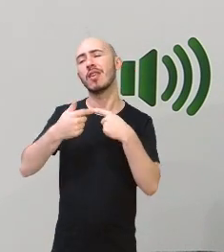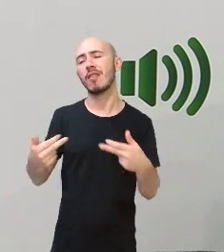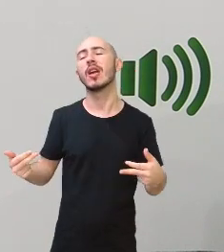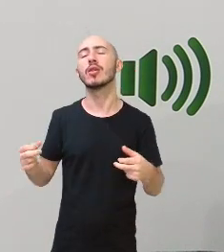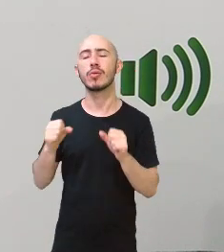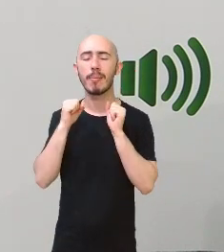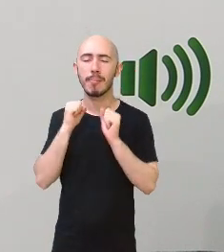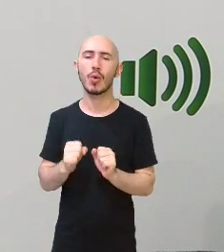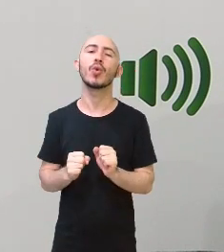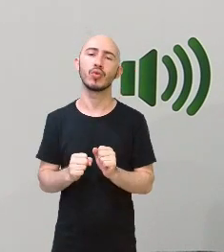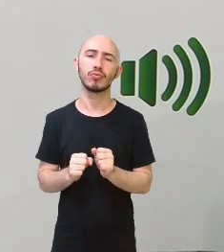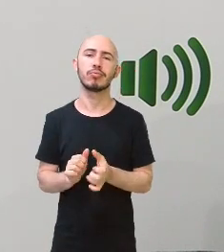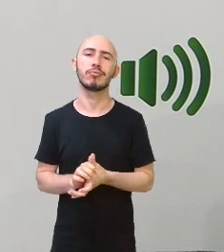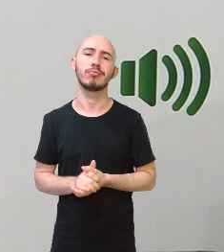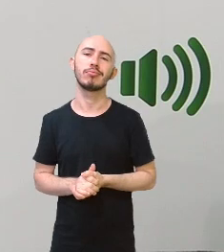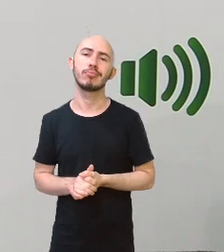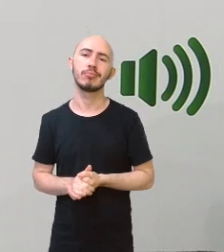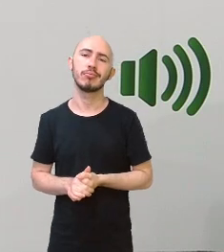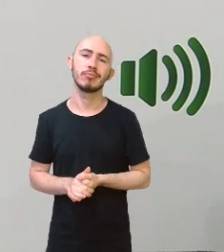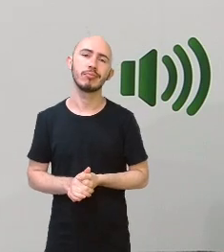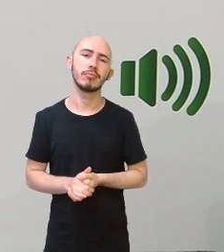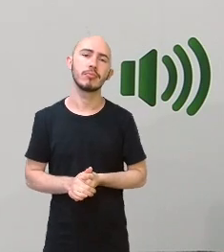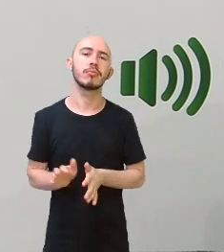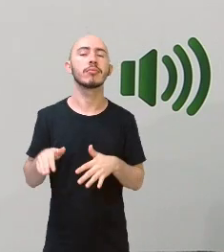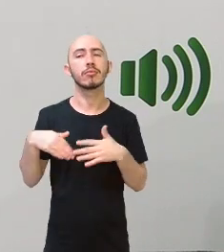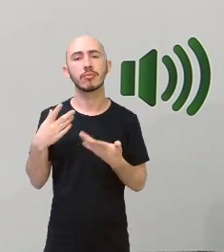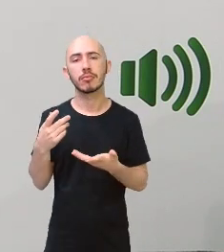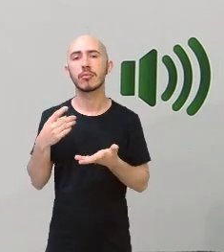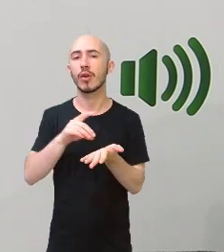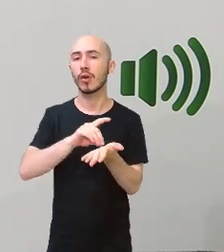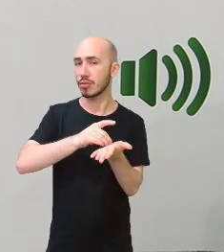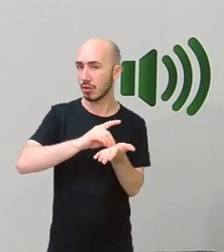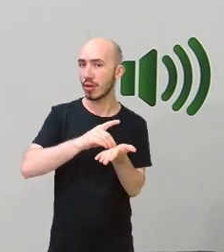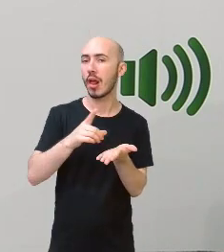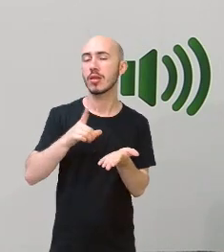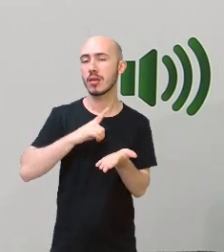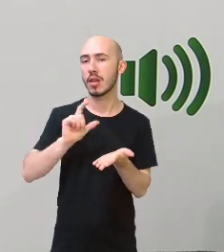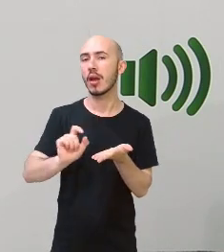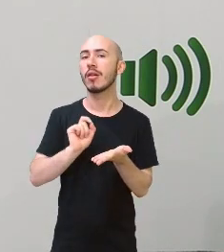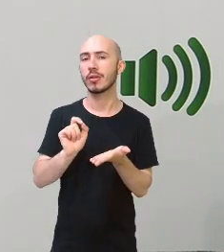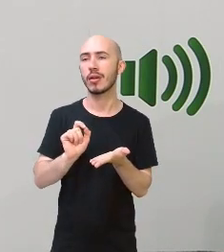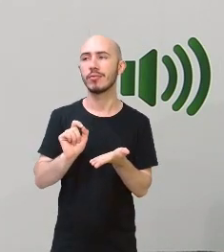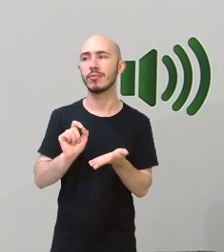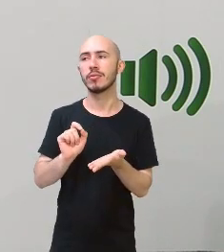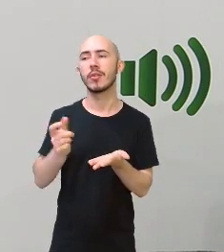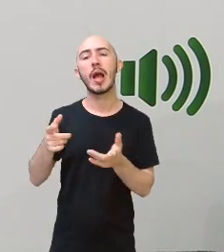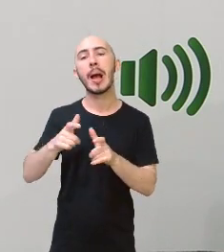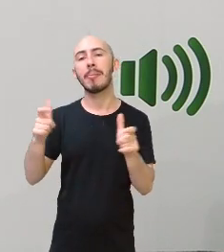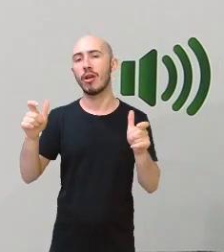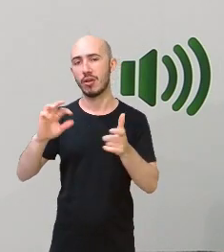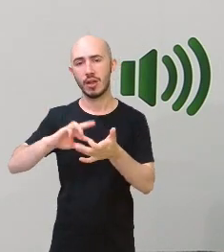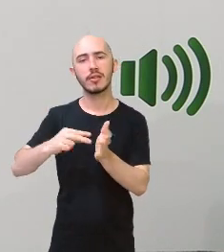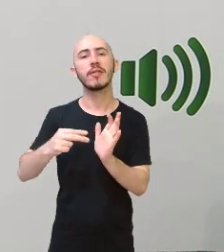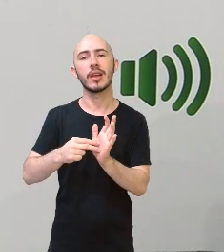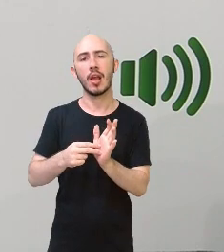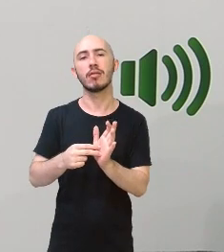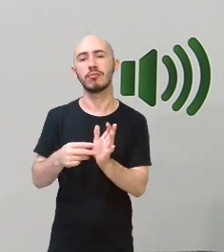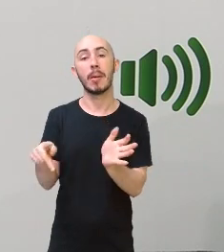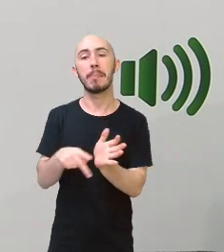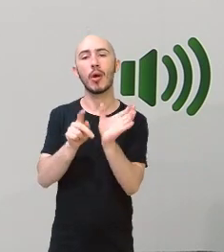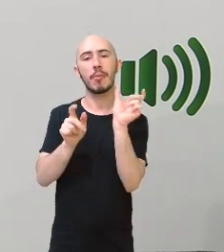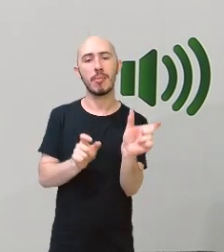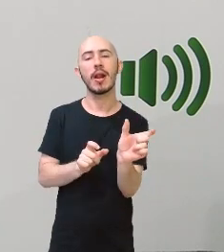vários significados. E o dicionário, ele contém, se não todos, mas a maioria desses significados.